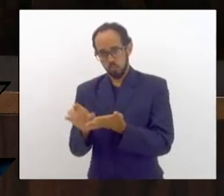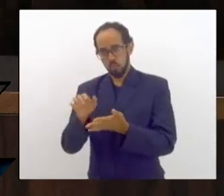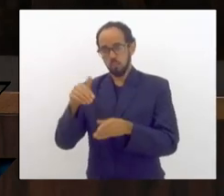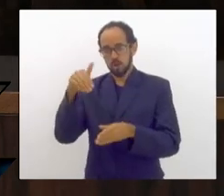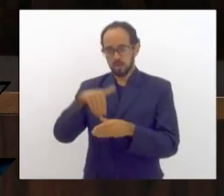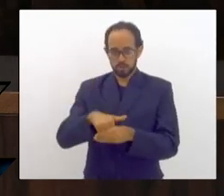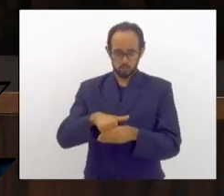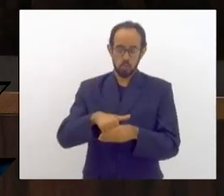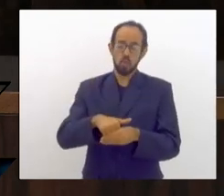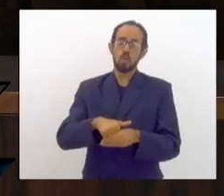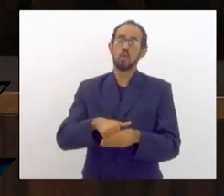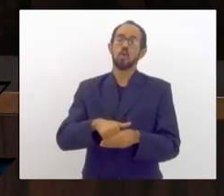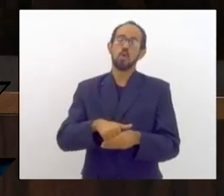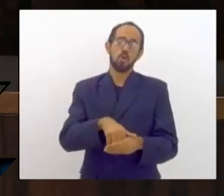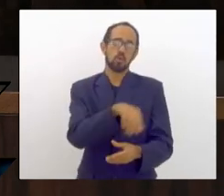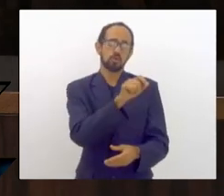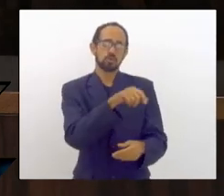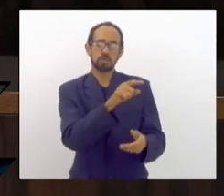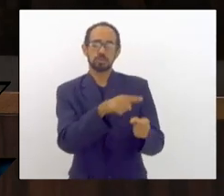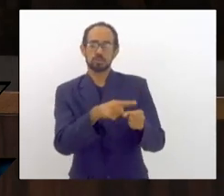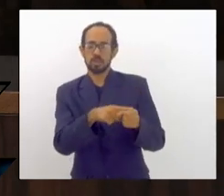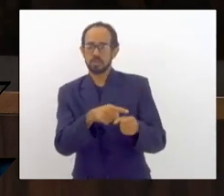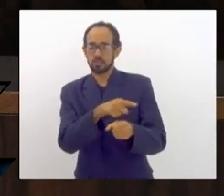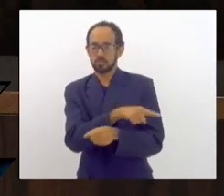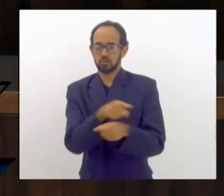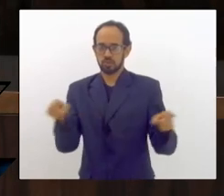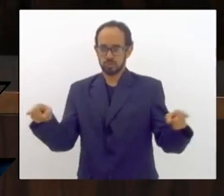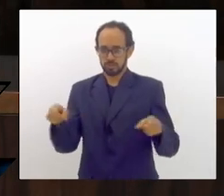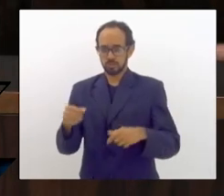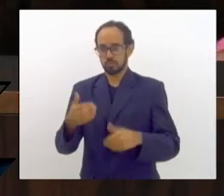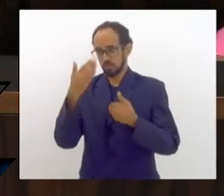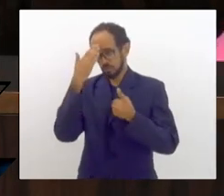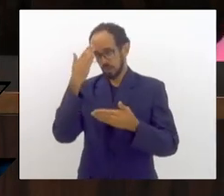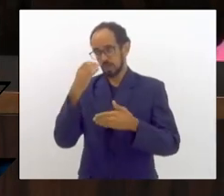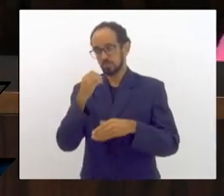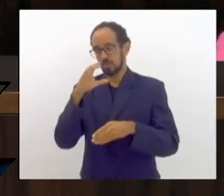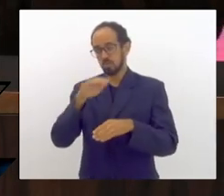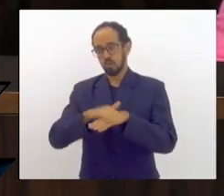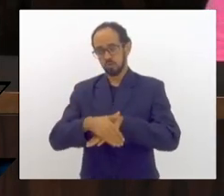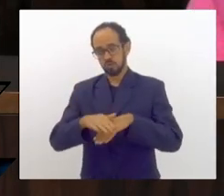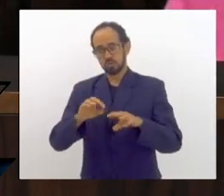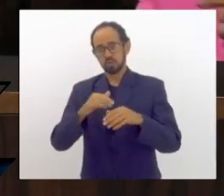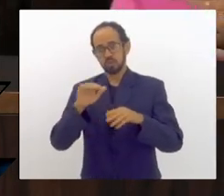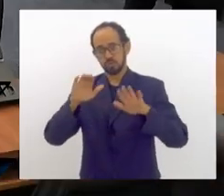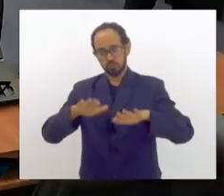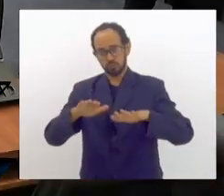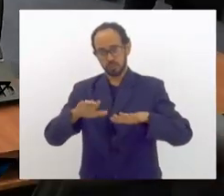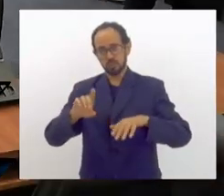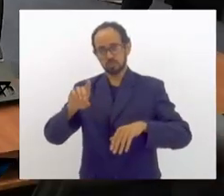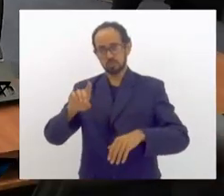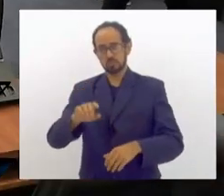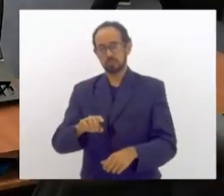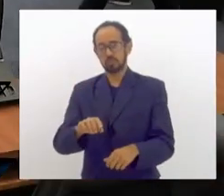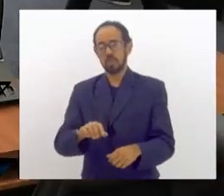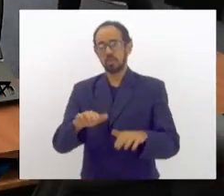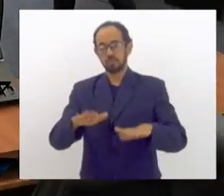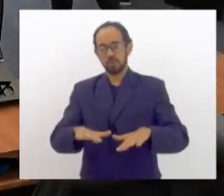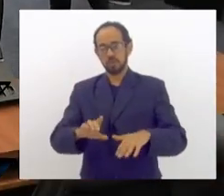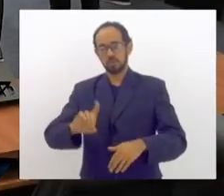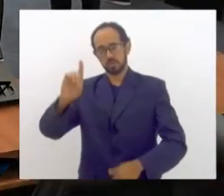de vocês, para cada cidade de vocês, tá bom? Meu muito obrigado, uma boa noite, fique com Deus. Obrigado, presidente.